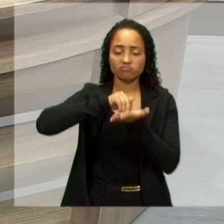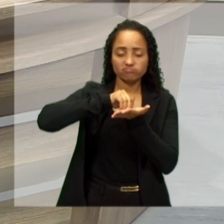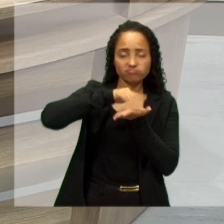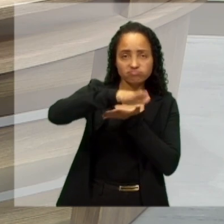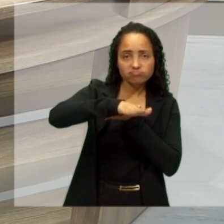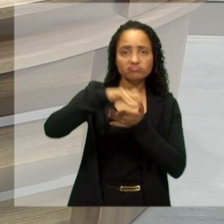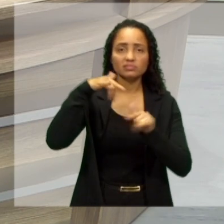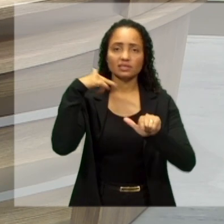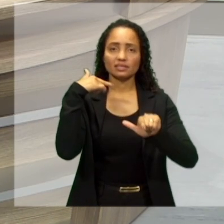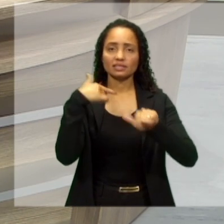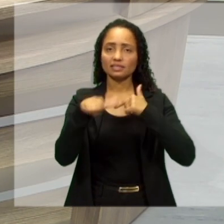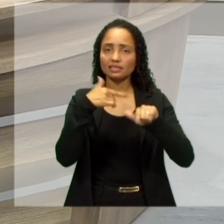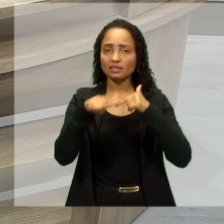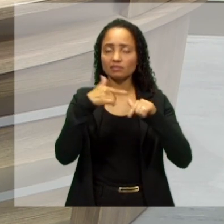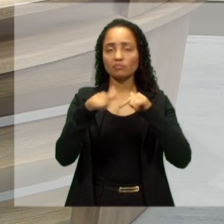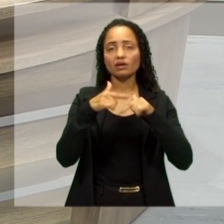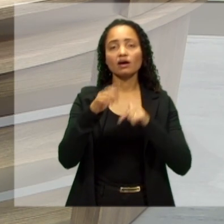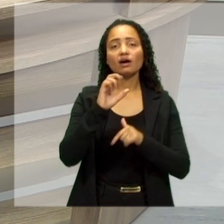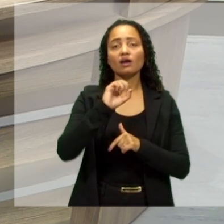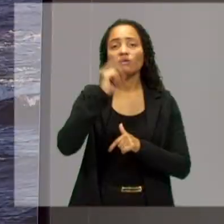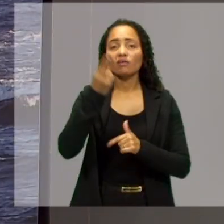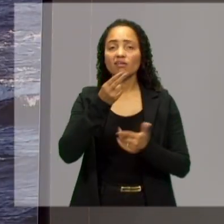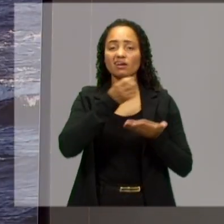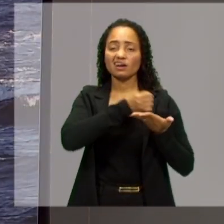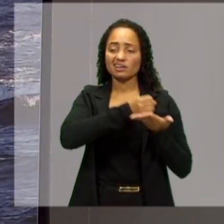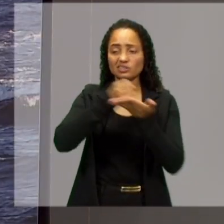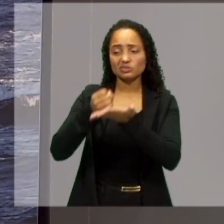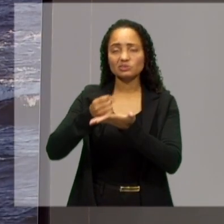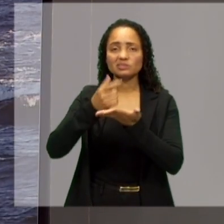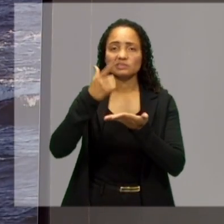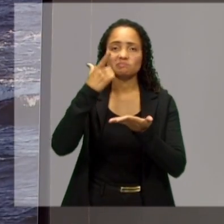ou não está conseguindo assistência.